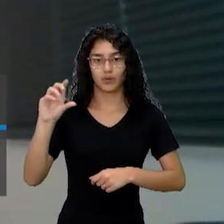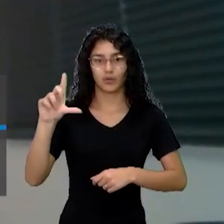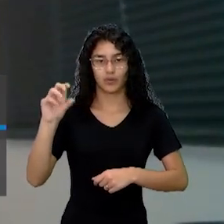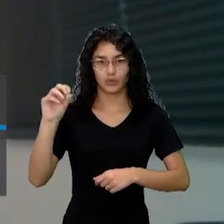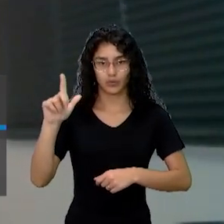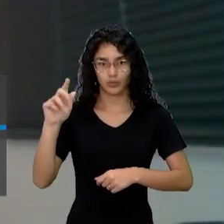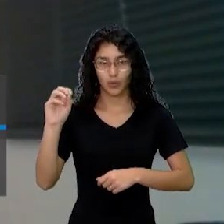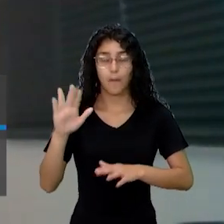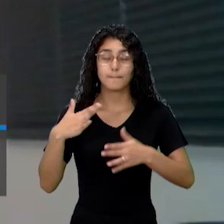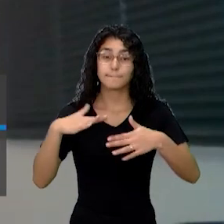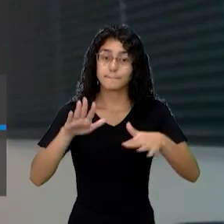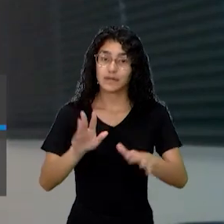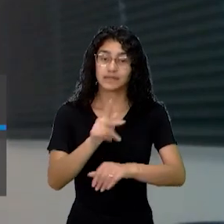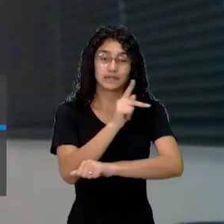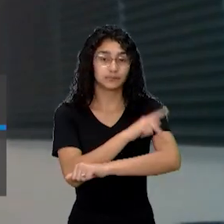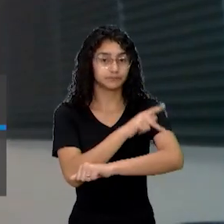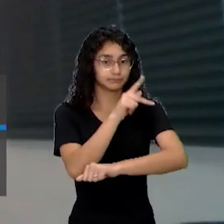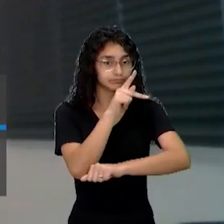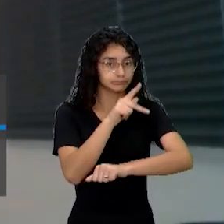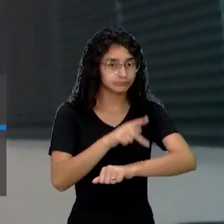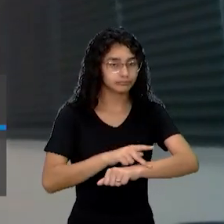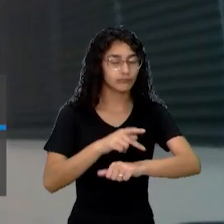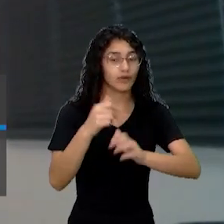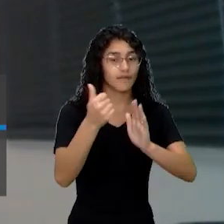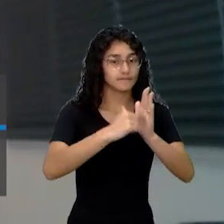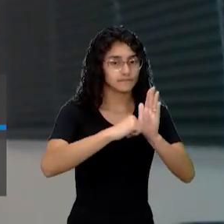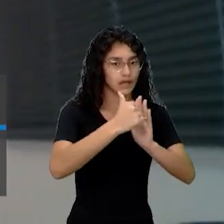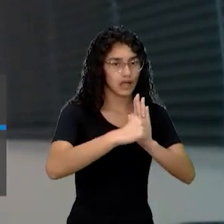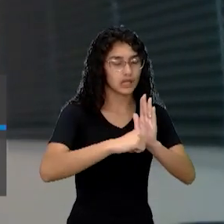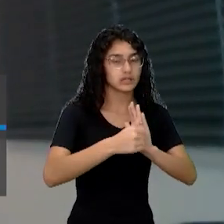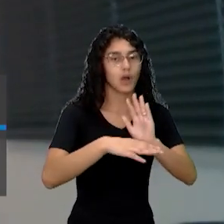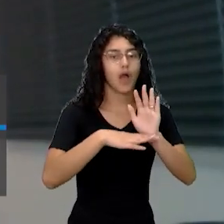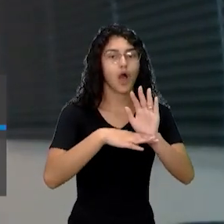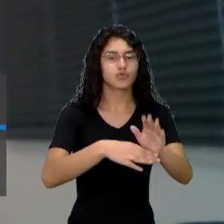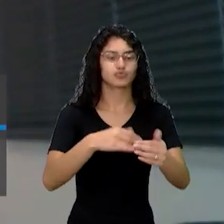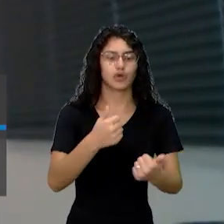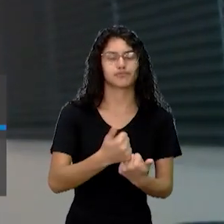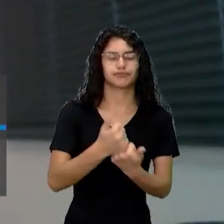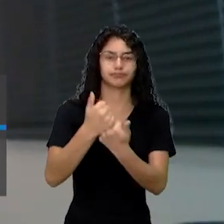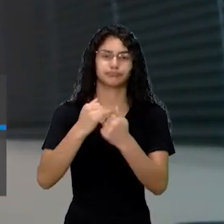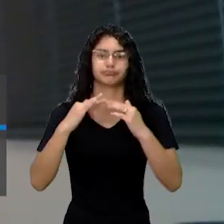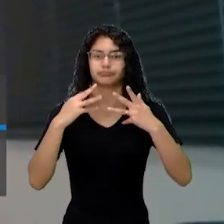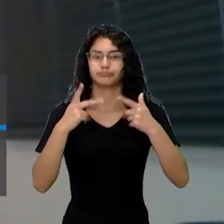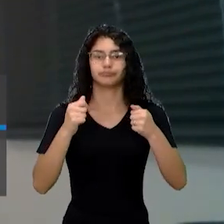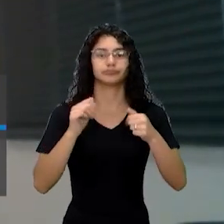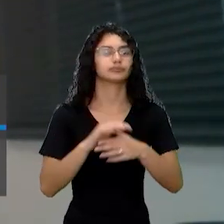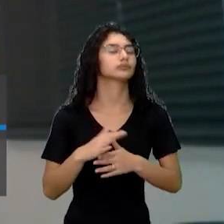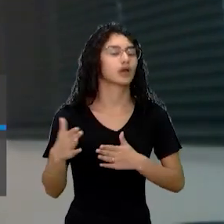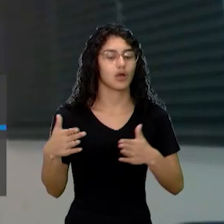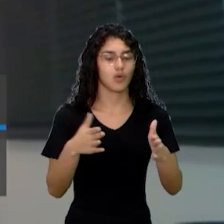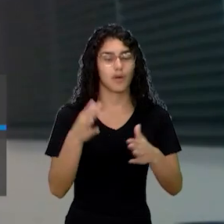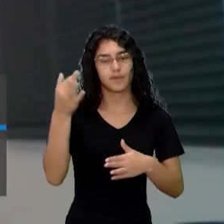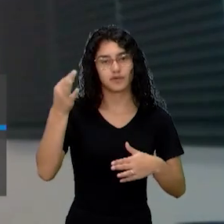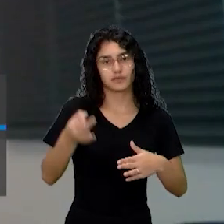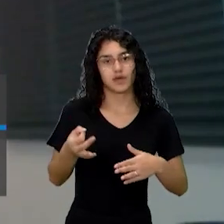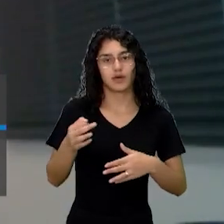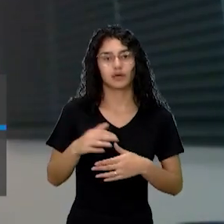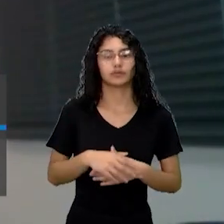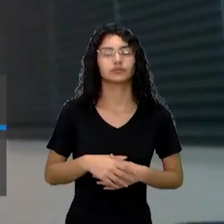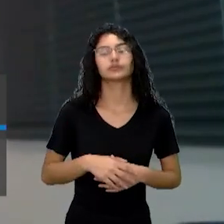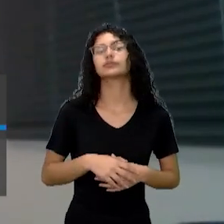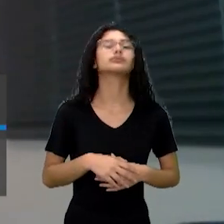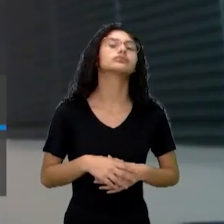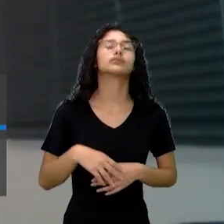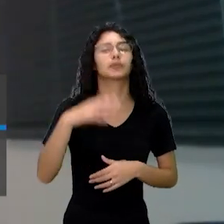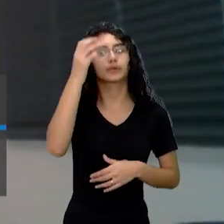efeitos pedagógicos, a avaliação pedagógica ela vai dar toda a diretriz, inclusive para que seja oferecido o enriquecimento